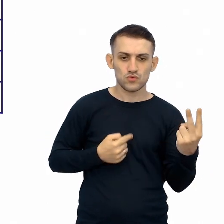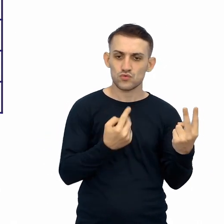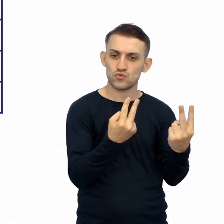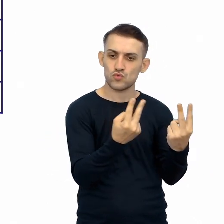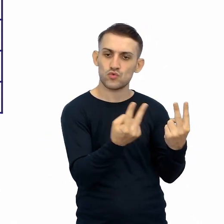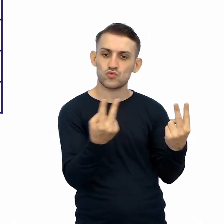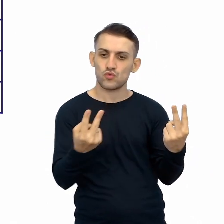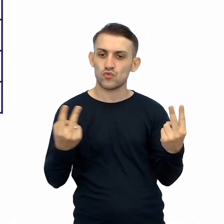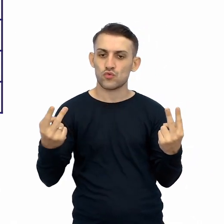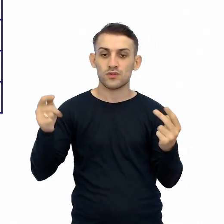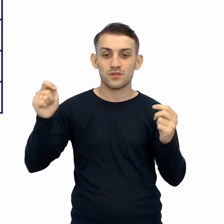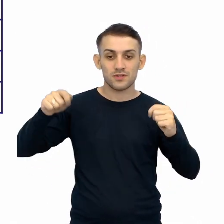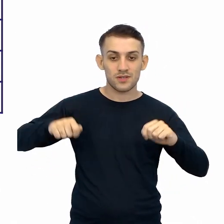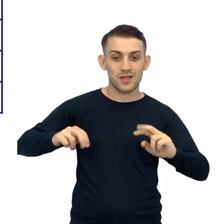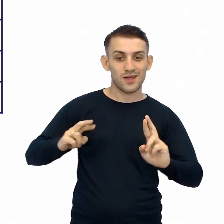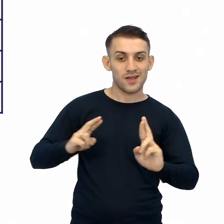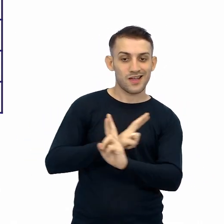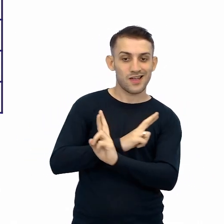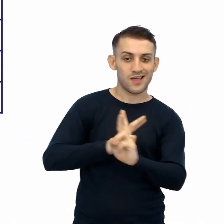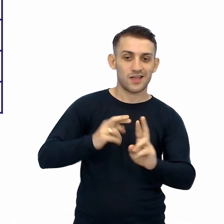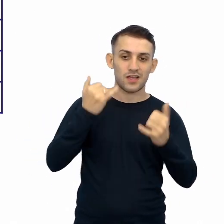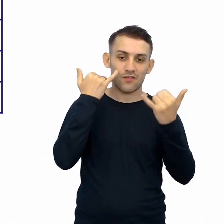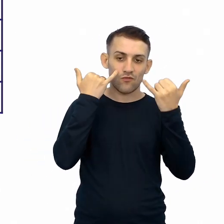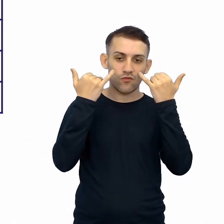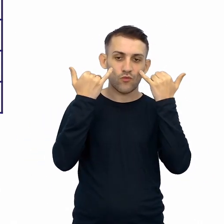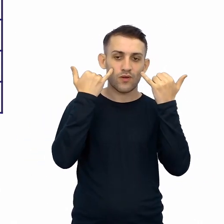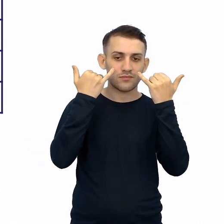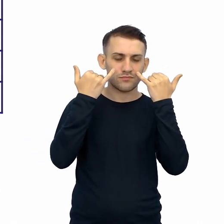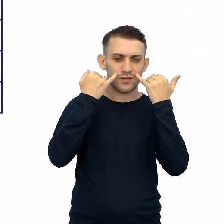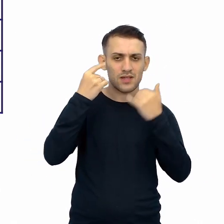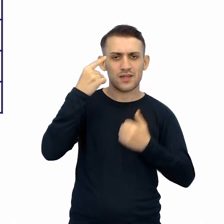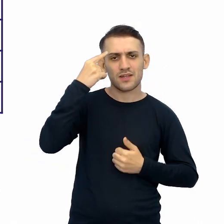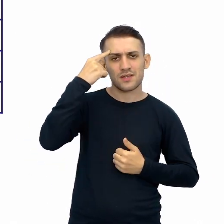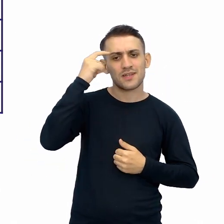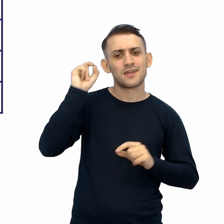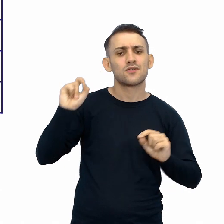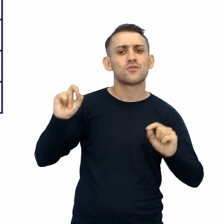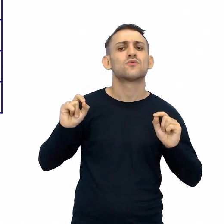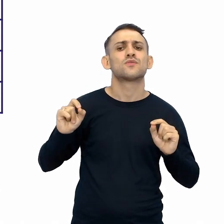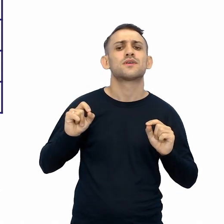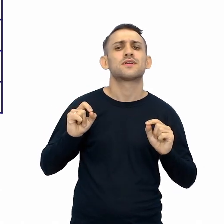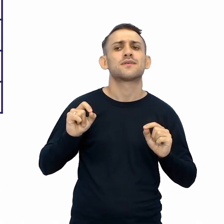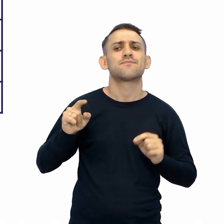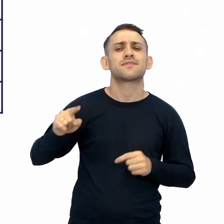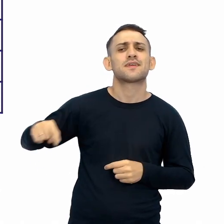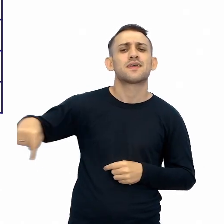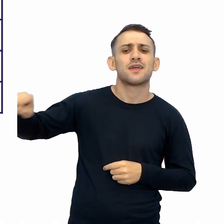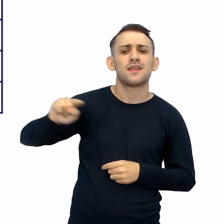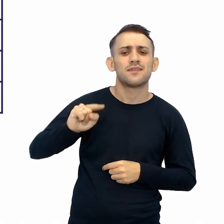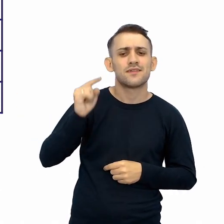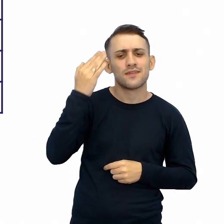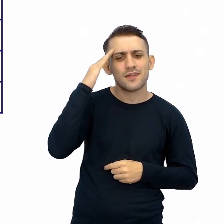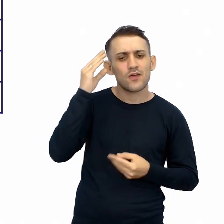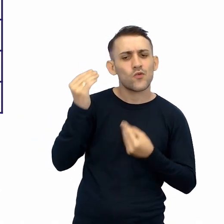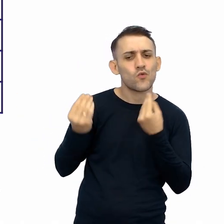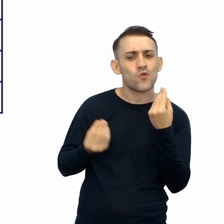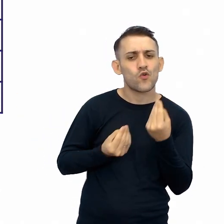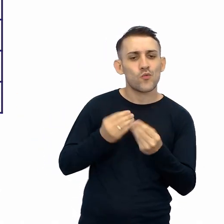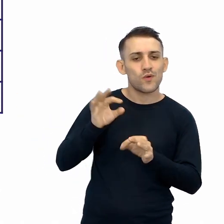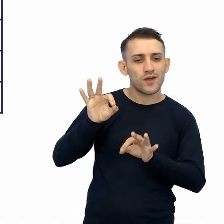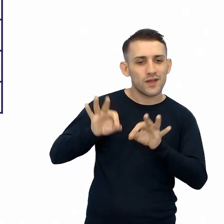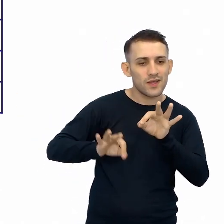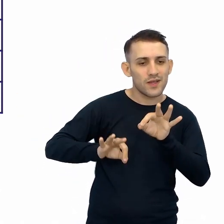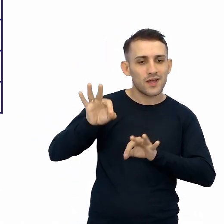para relacionar informações. A ideia aqui é que eles entendam como se organiza o lead